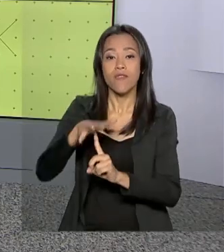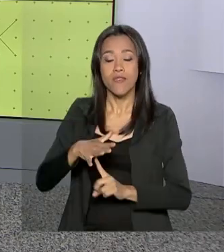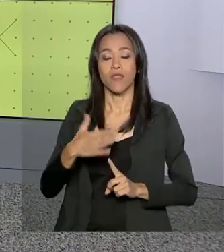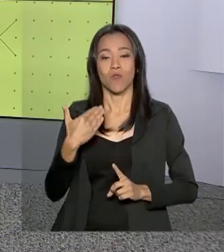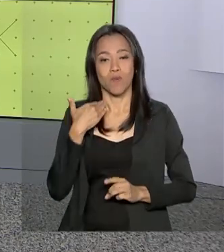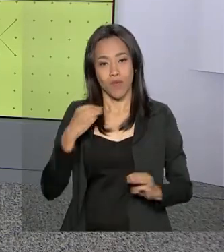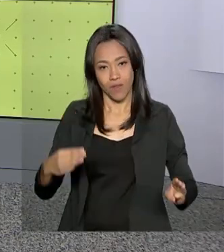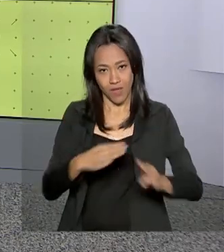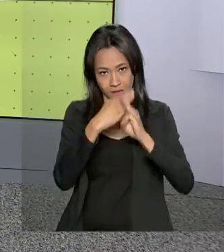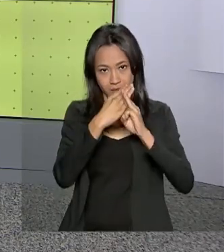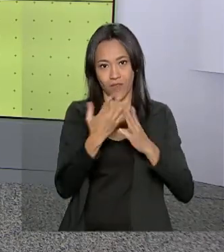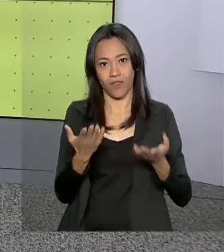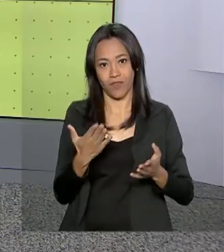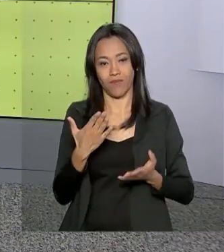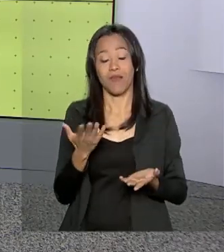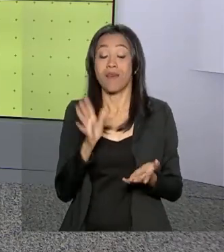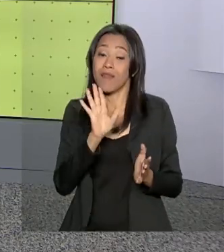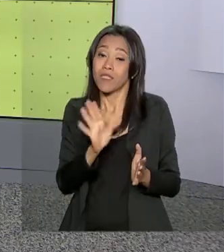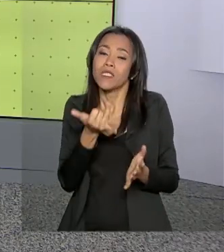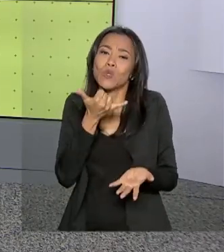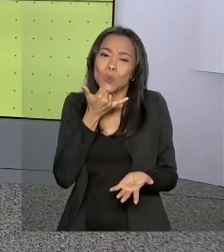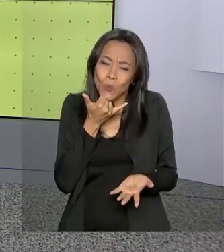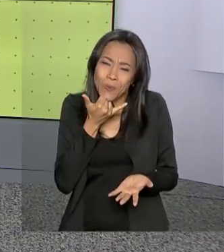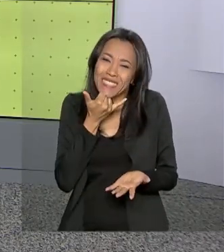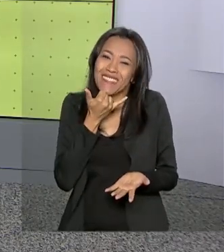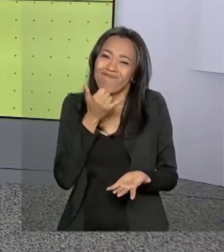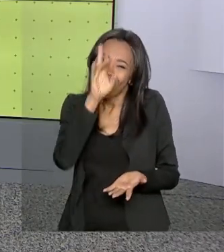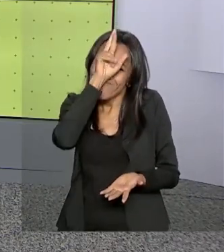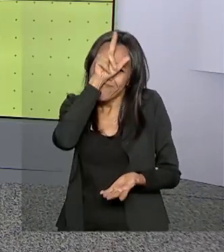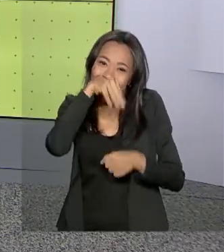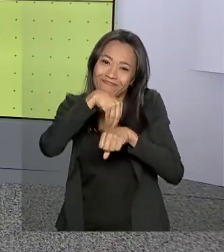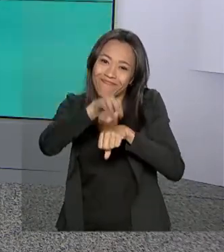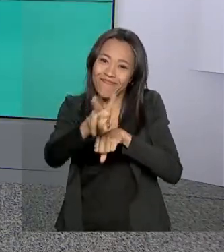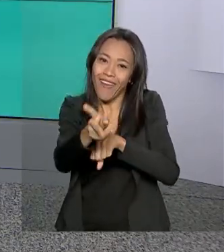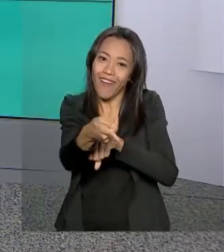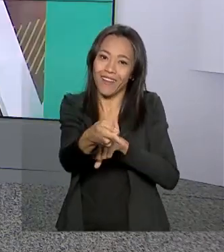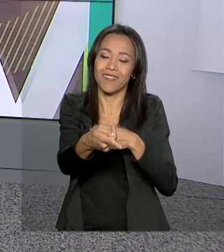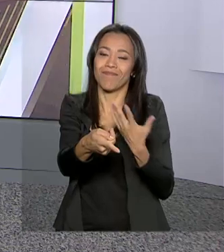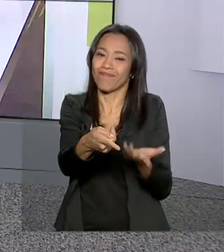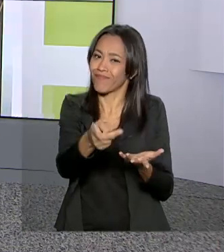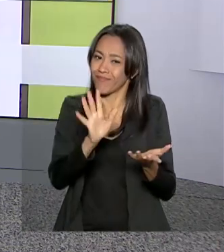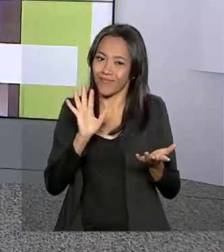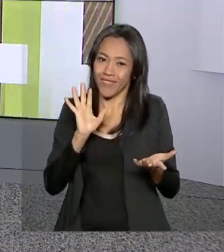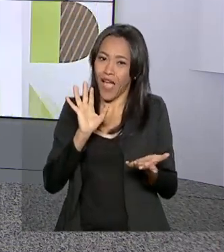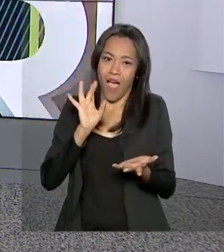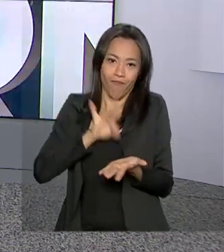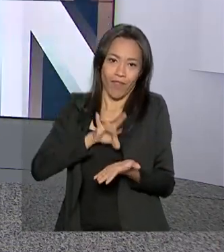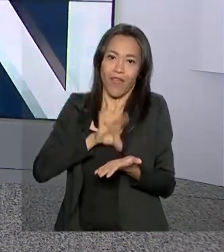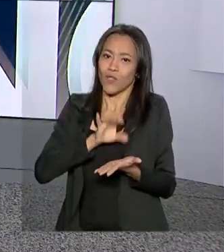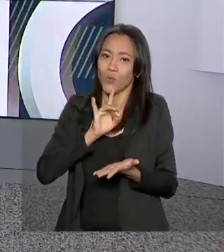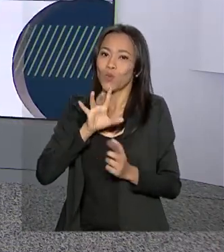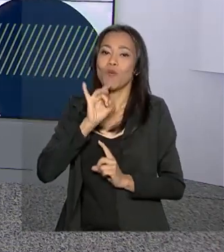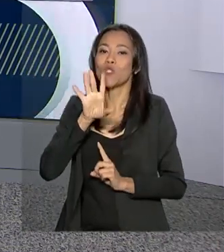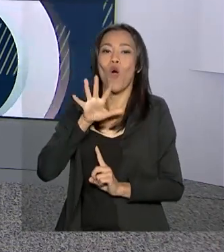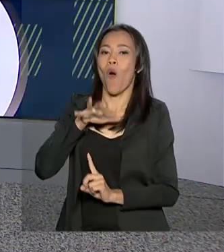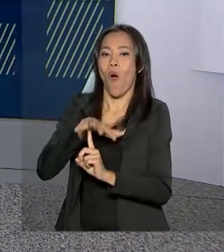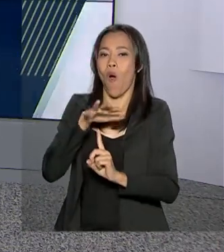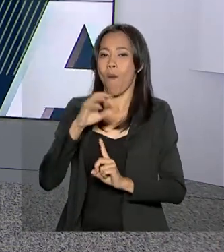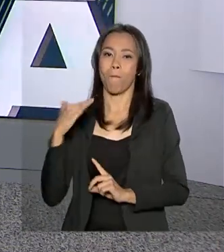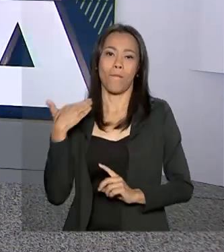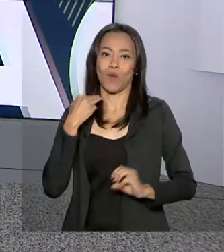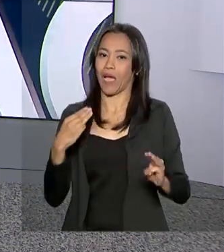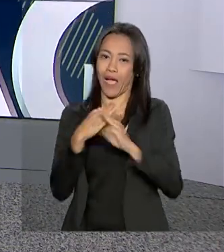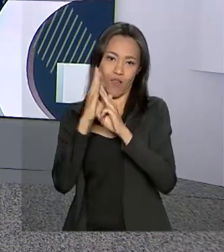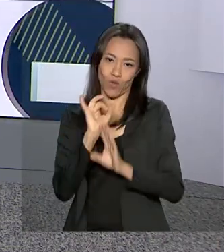caixa do Minha Casa Minha Vida. A gente pede desculpas, a informação estava errada. O feirão, na verdade, tem a participação de outros bancos